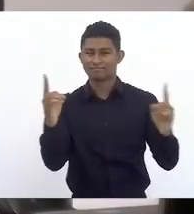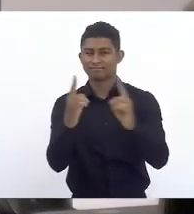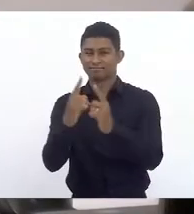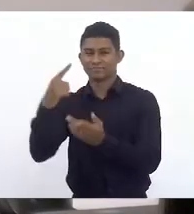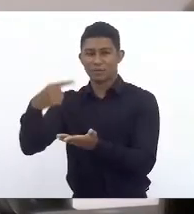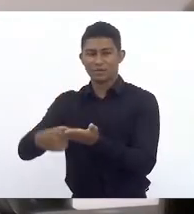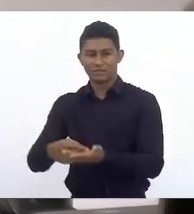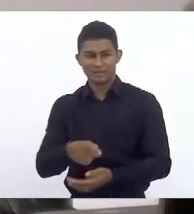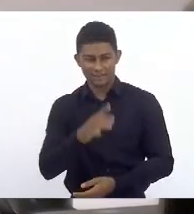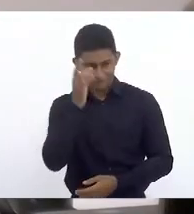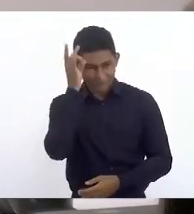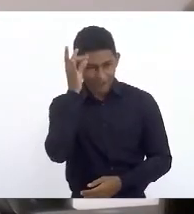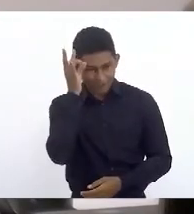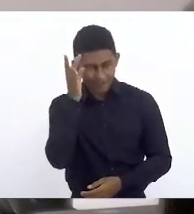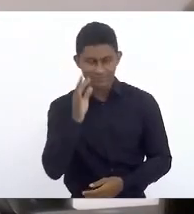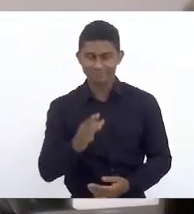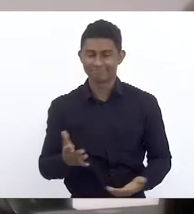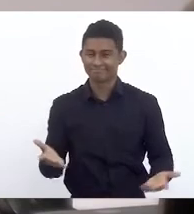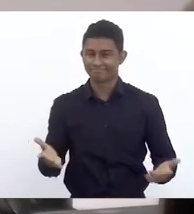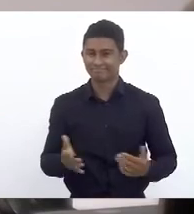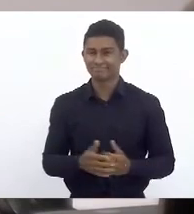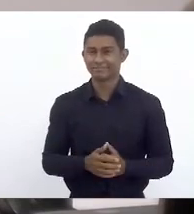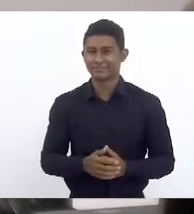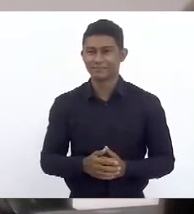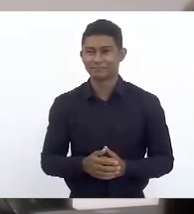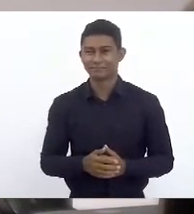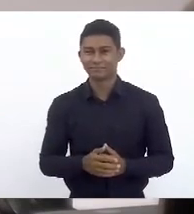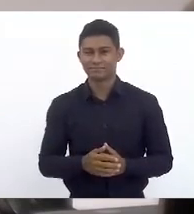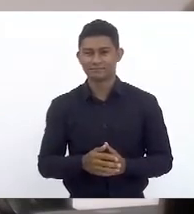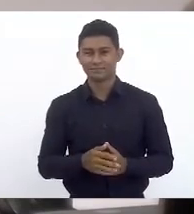Bruno? Que combinação, hein? Que